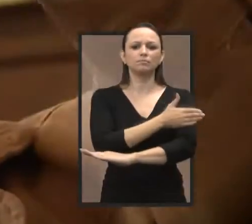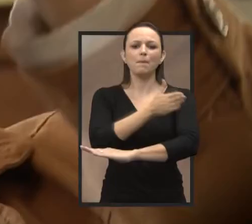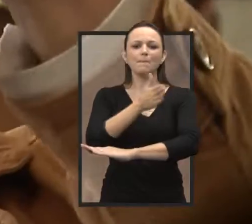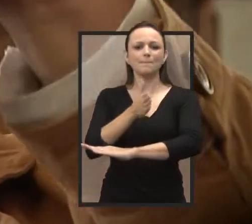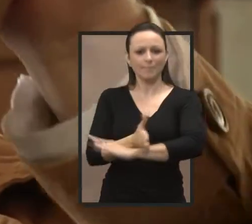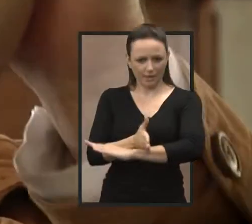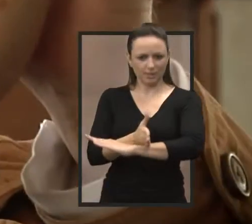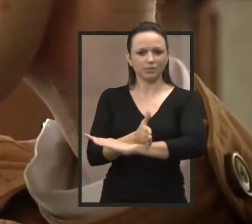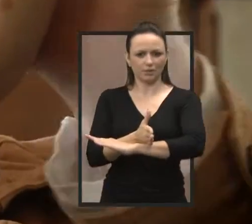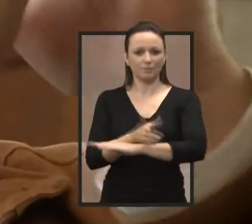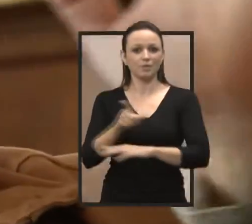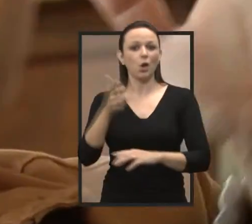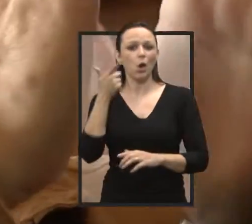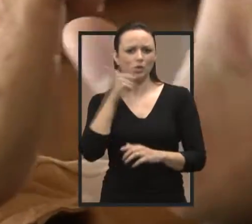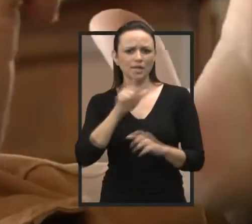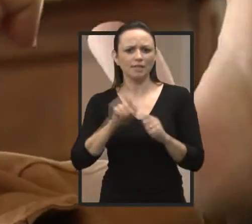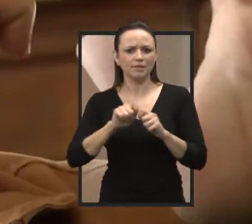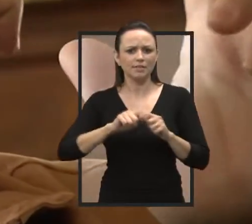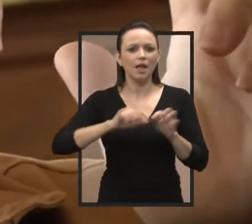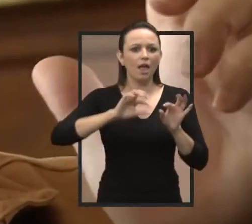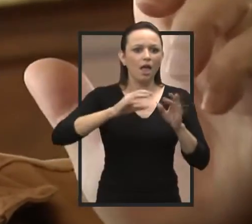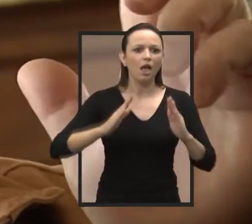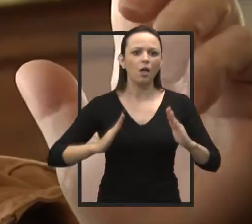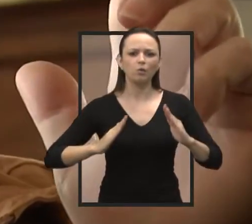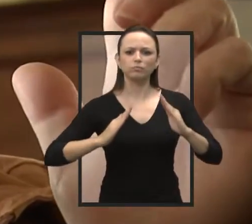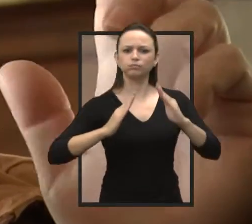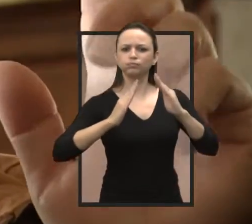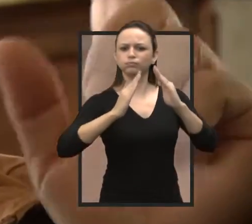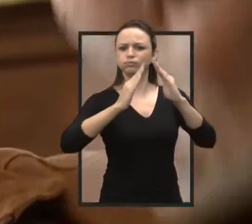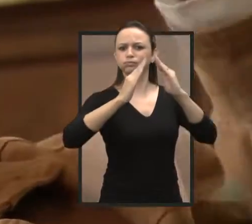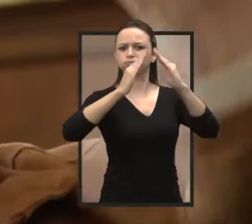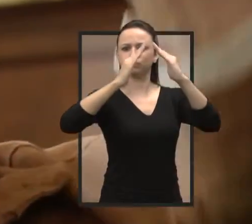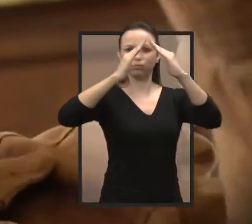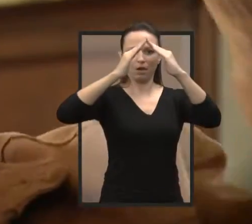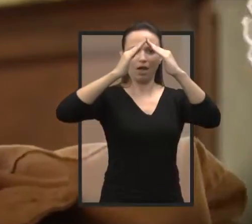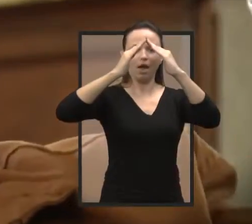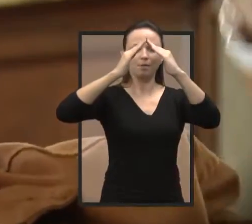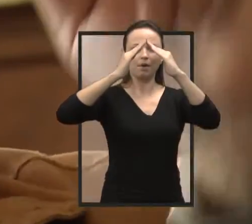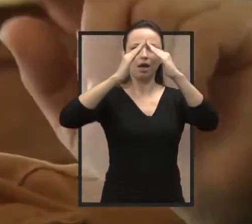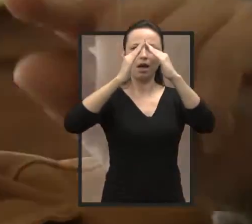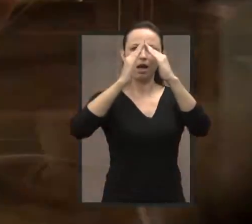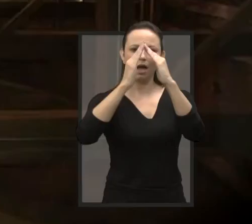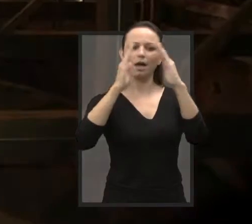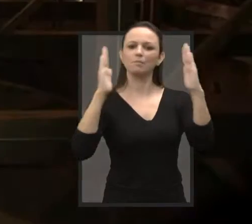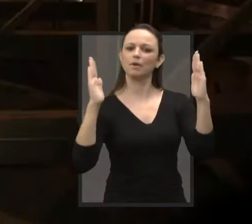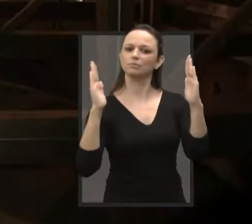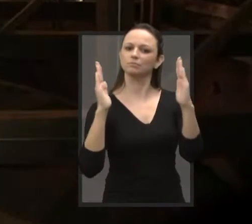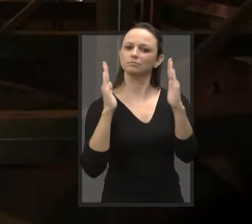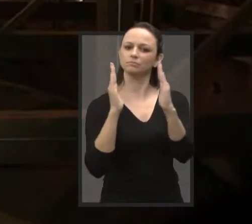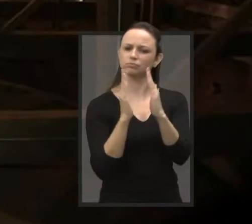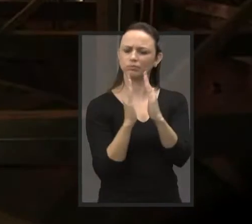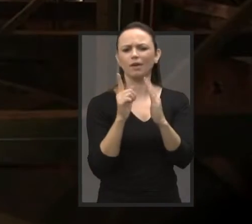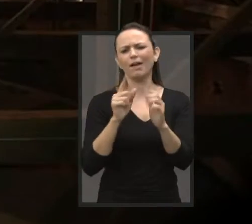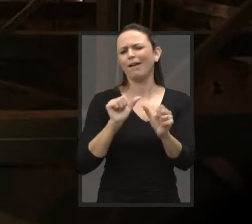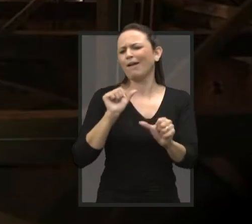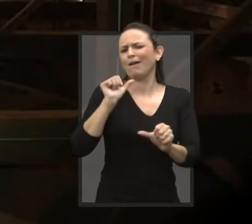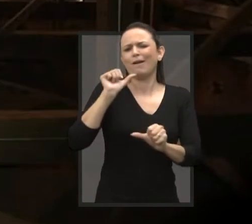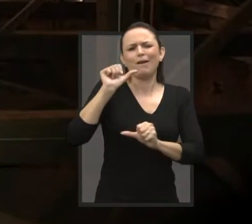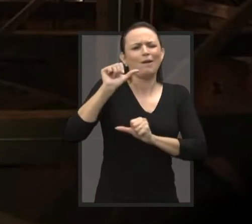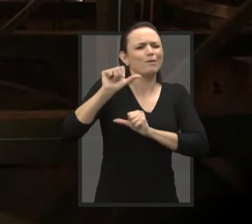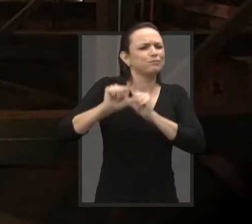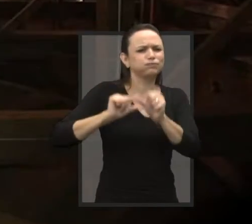você consegue fazer ele alto, mas estreito. É questão da mudança dos apoios. Isso foi uma